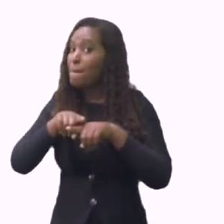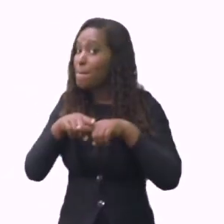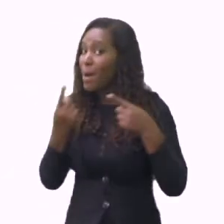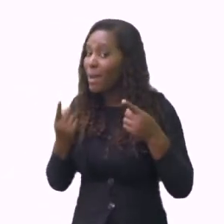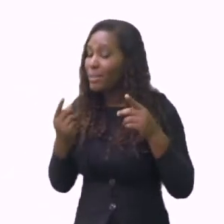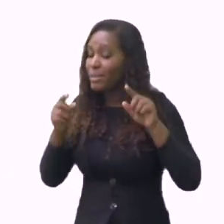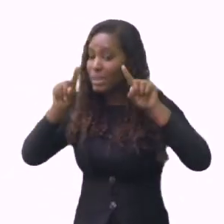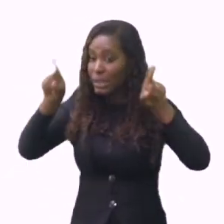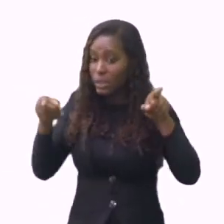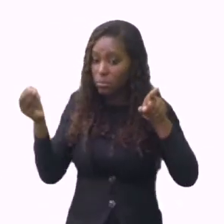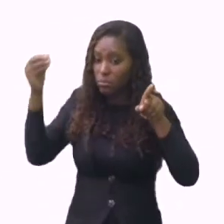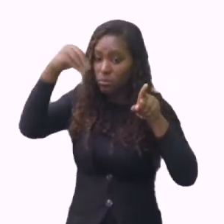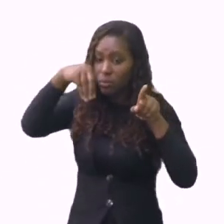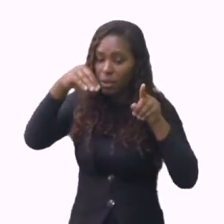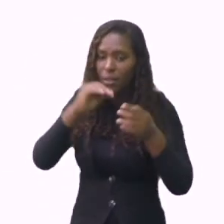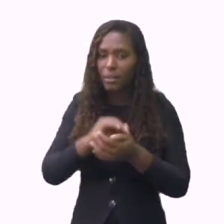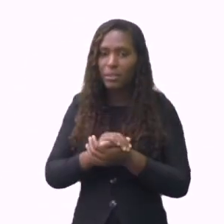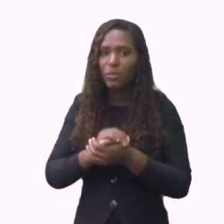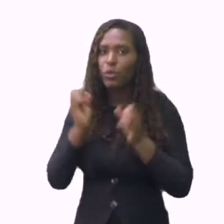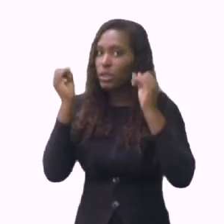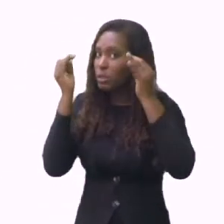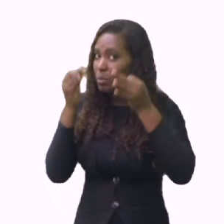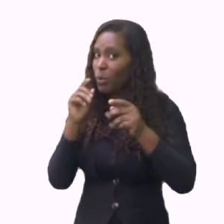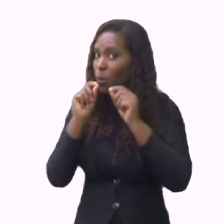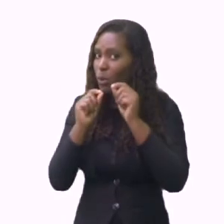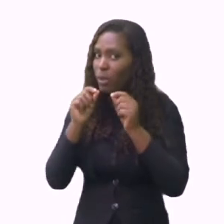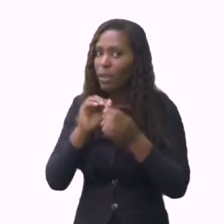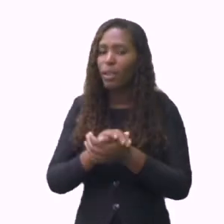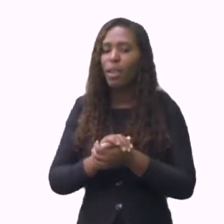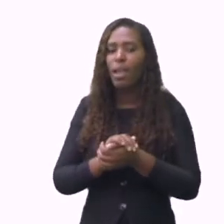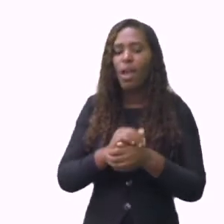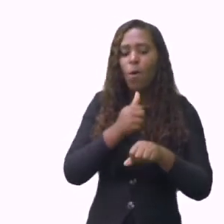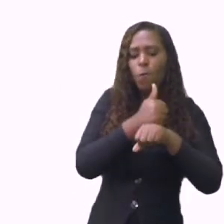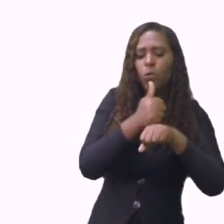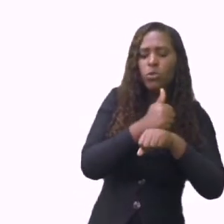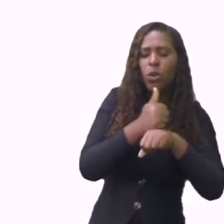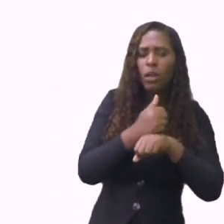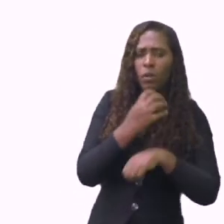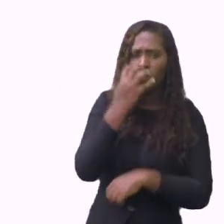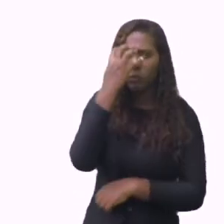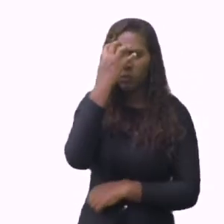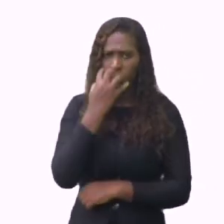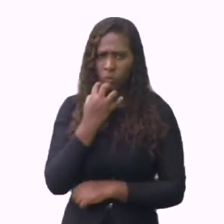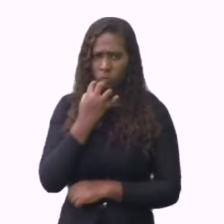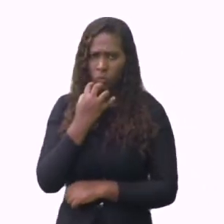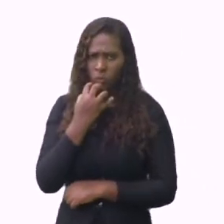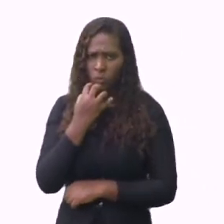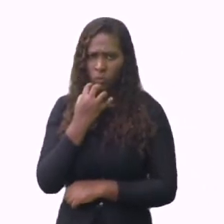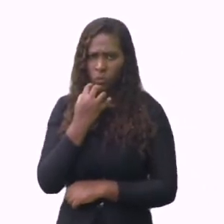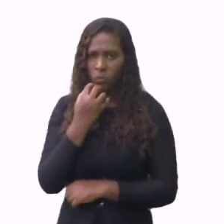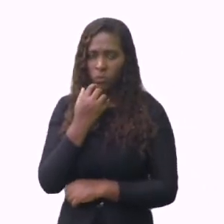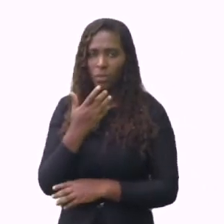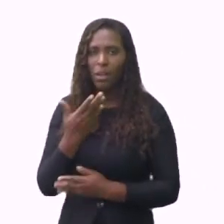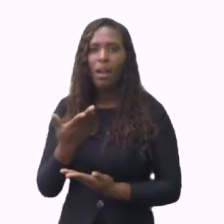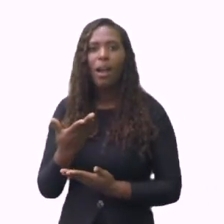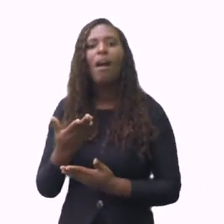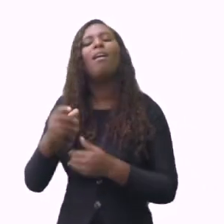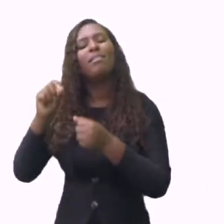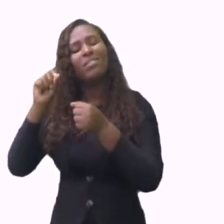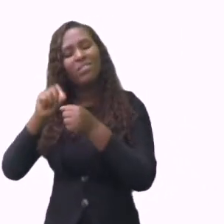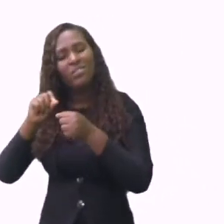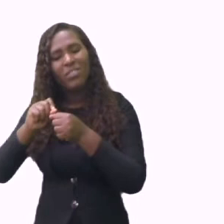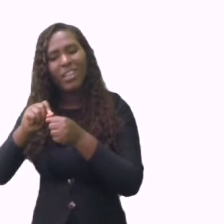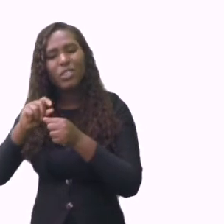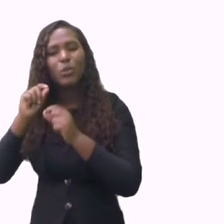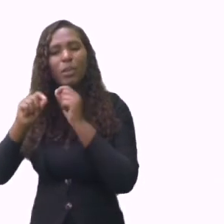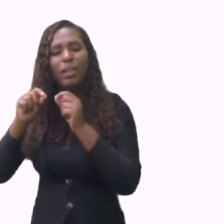mais mal-humorado que já vi, fez a troca dos artigos. Viu só como o parêntese serve ali para pontuar esse pedaço